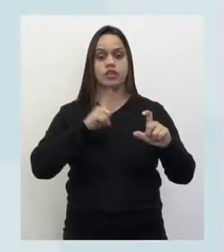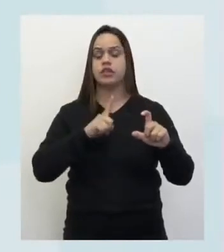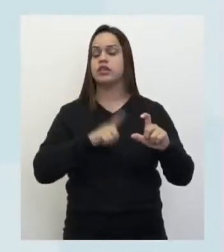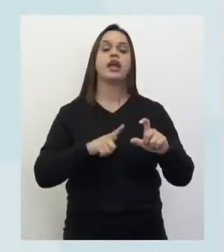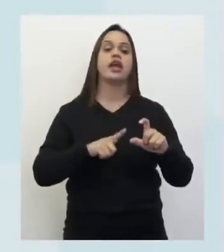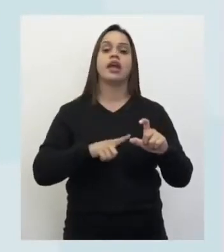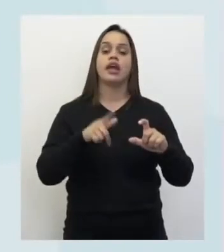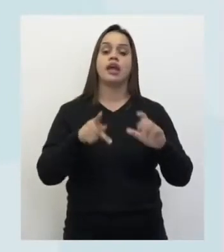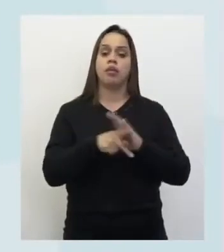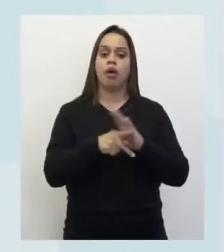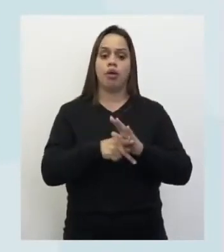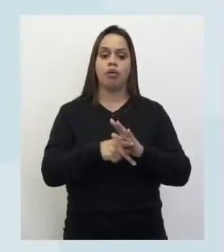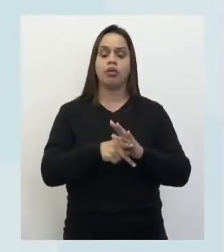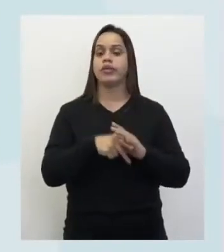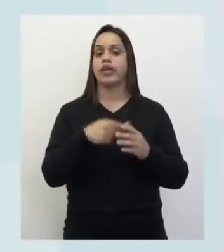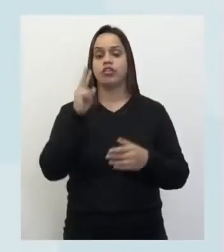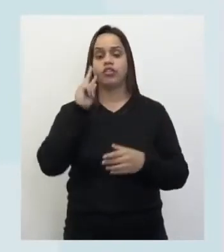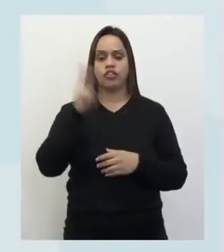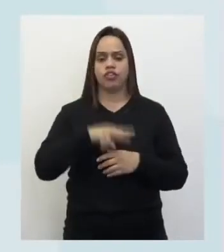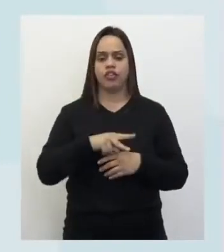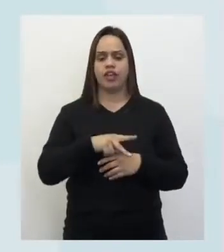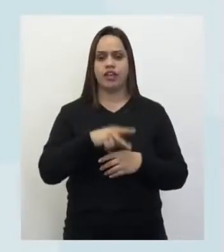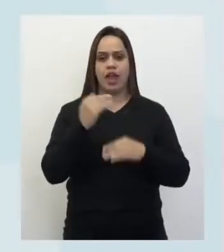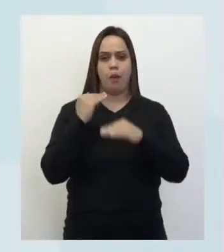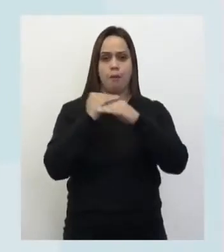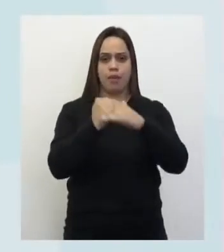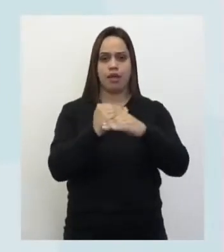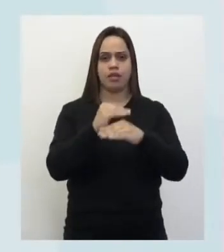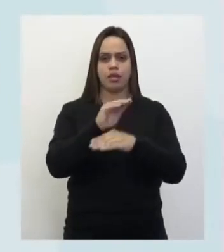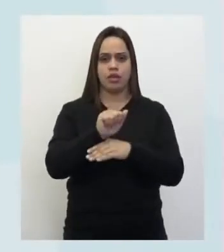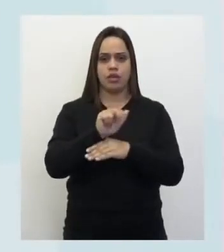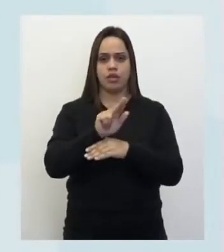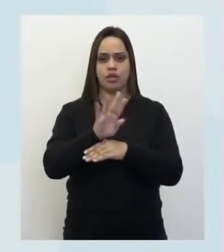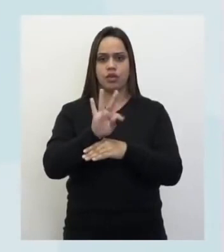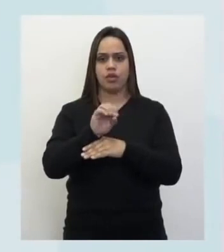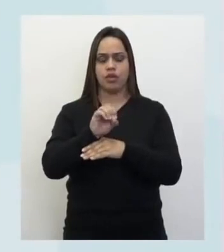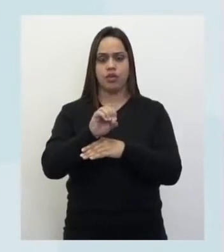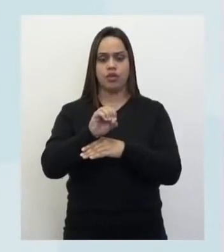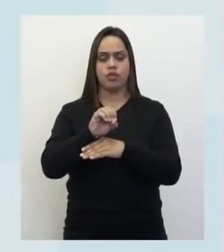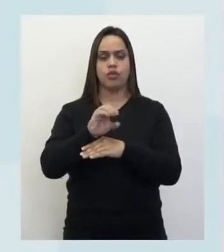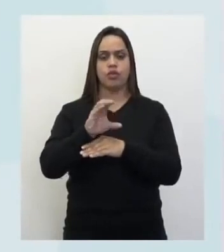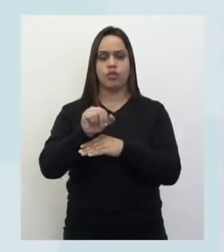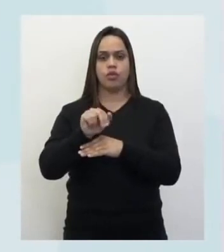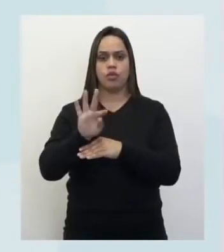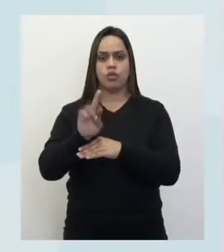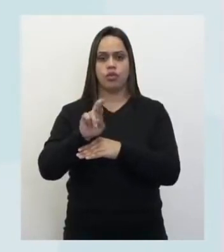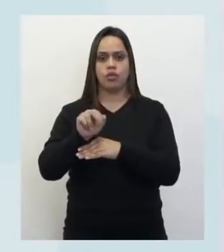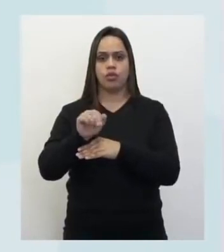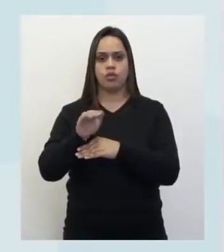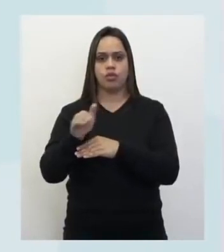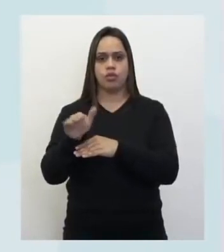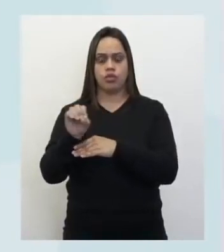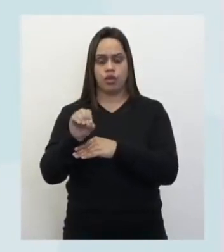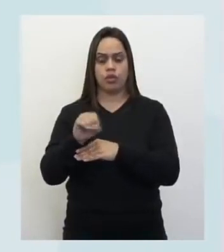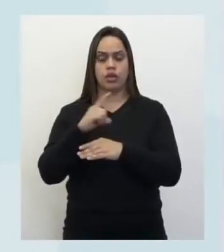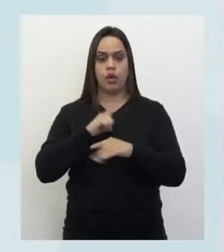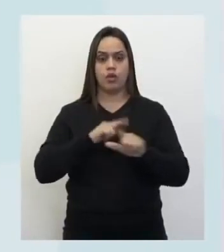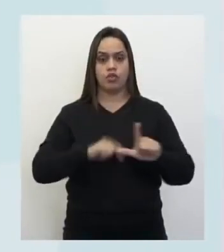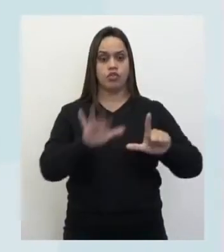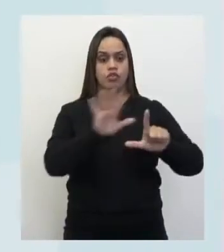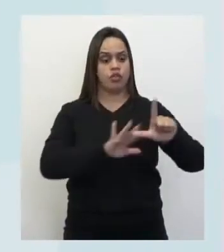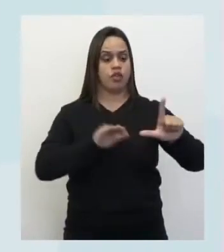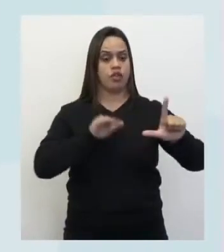de autoconstrução, como o nosso estudante, né, destacou na sua resposta, e no segundo plano, a questão